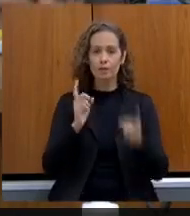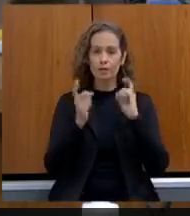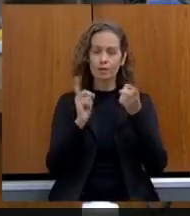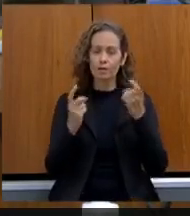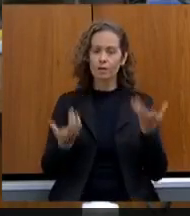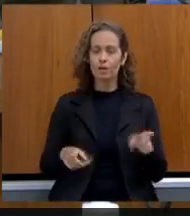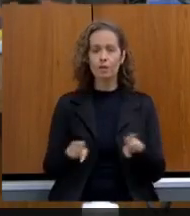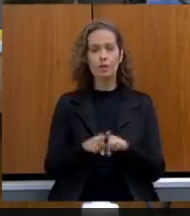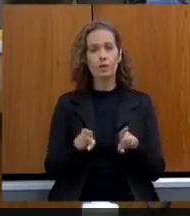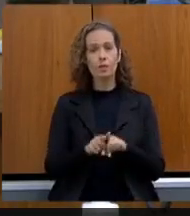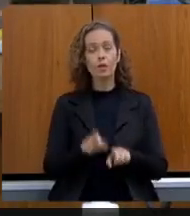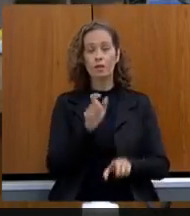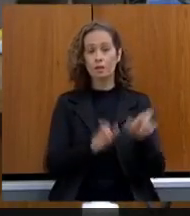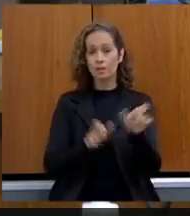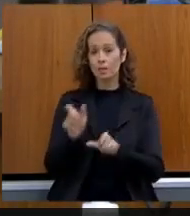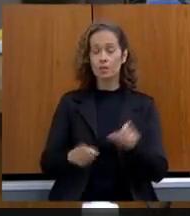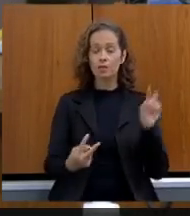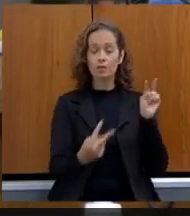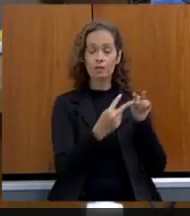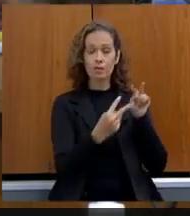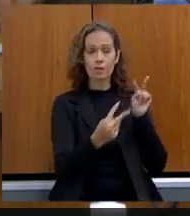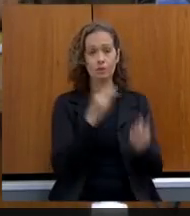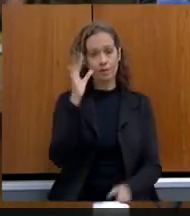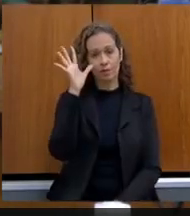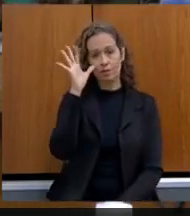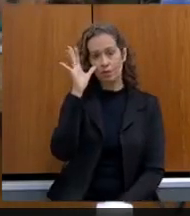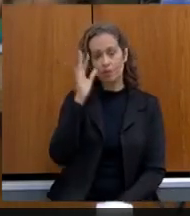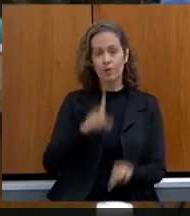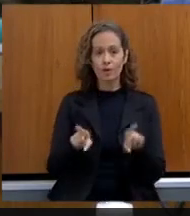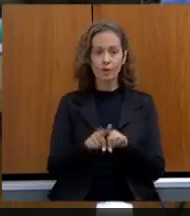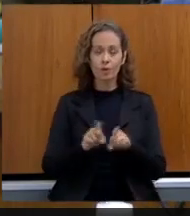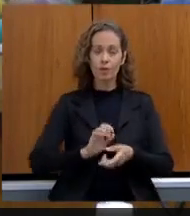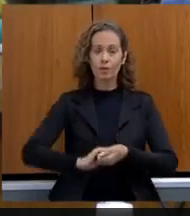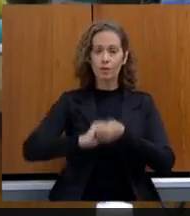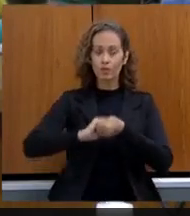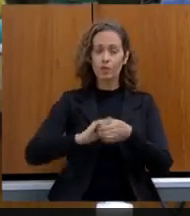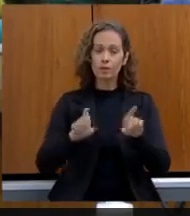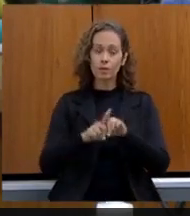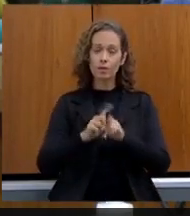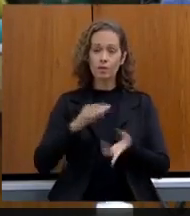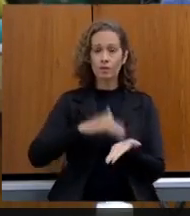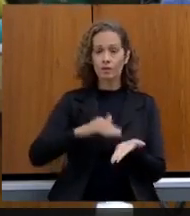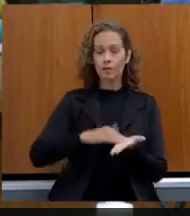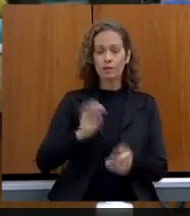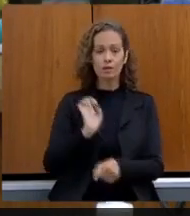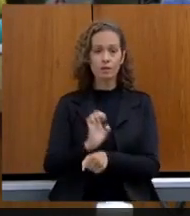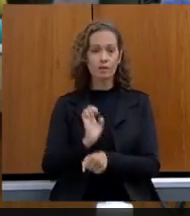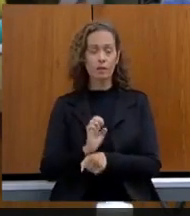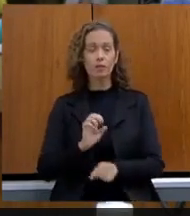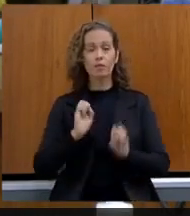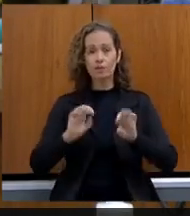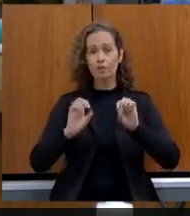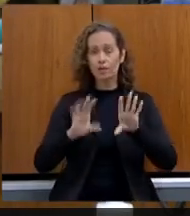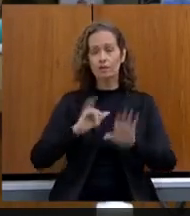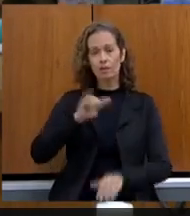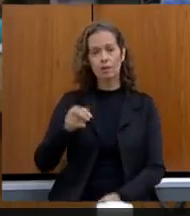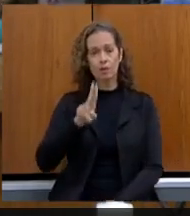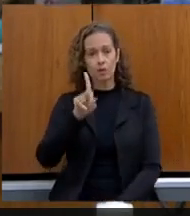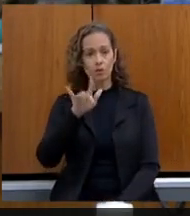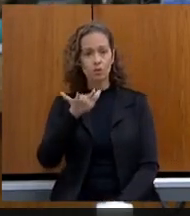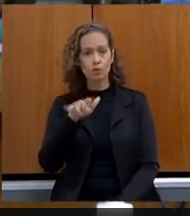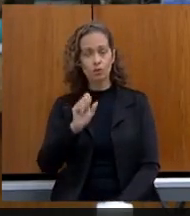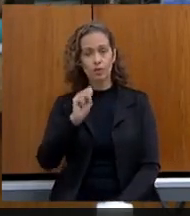inclusive os que nos acompanham remotamente é comprimento também a nossa secretária de Estado de Educação secretaria Júlia